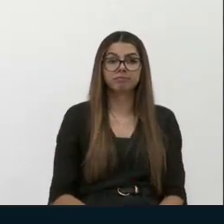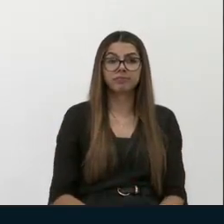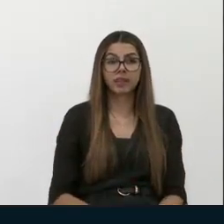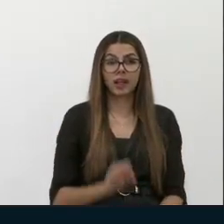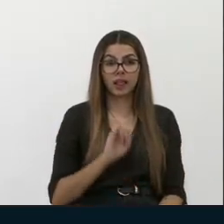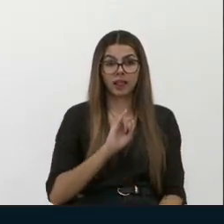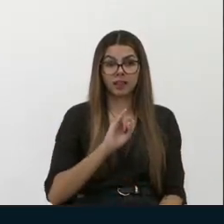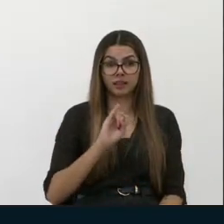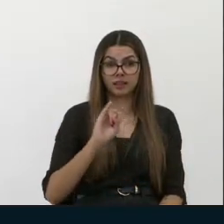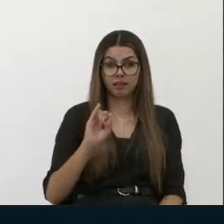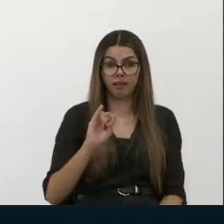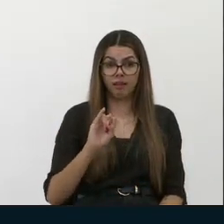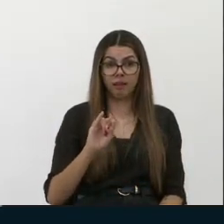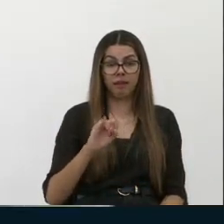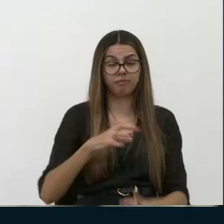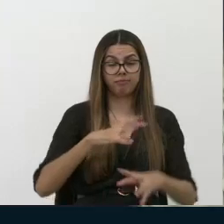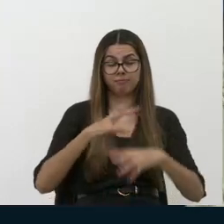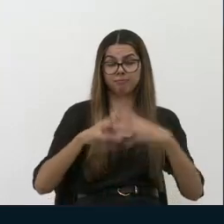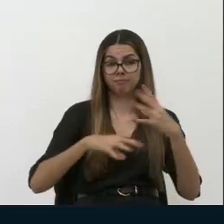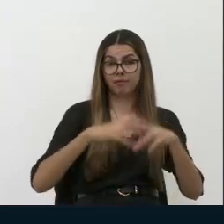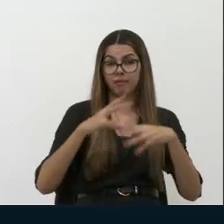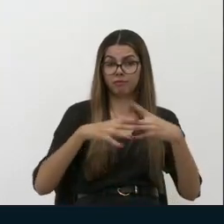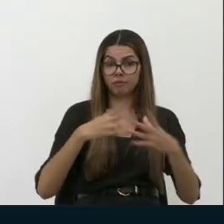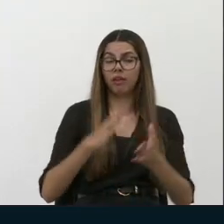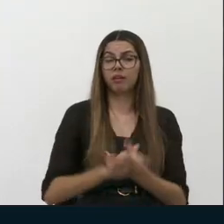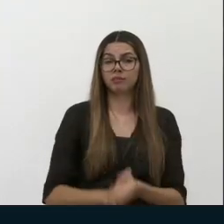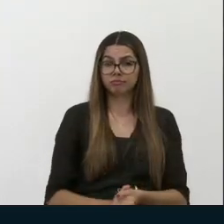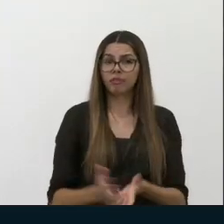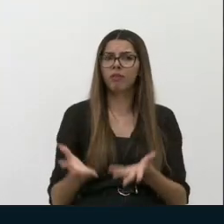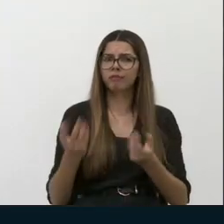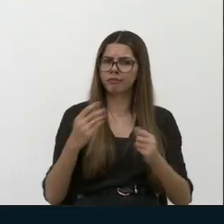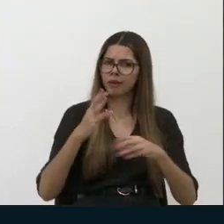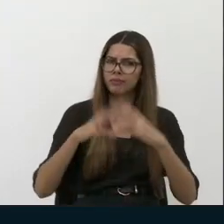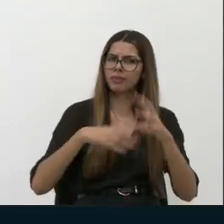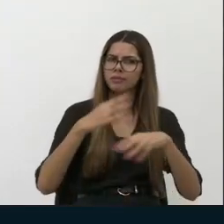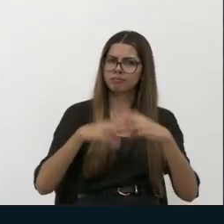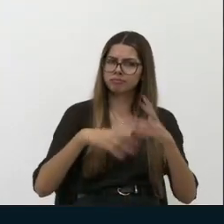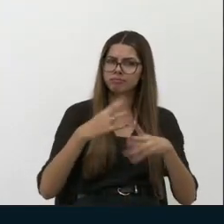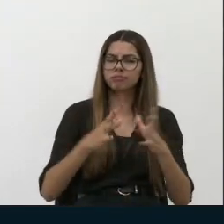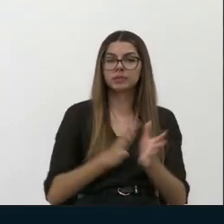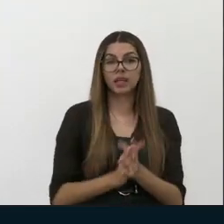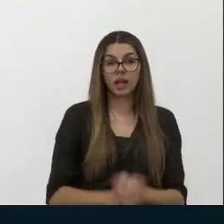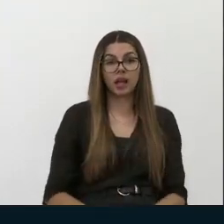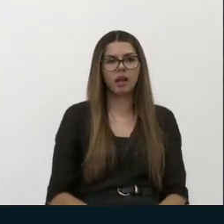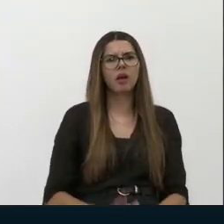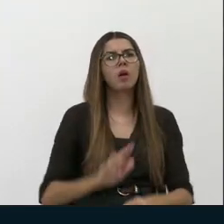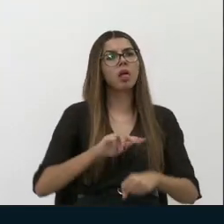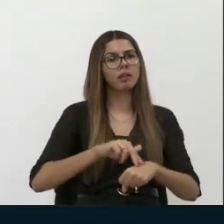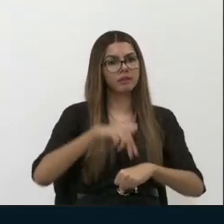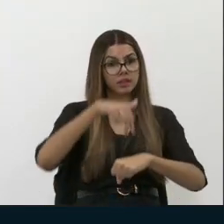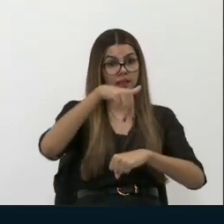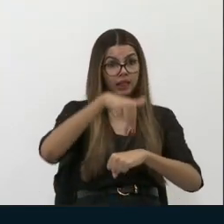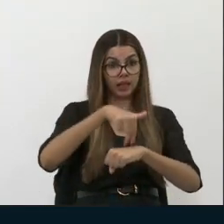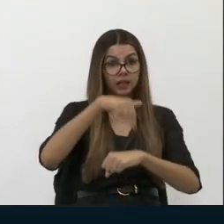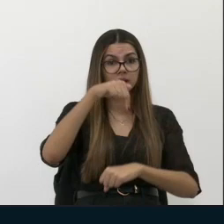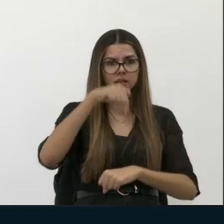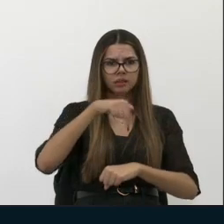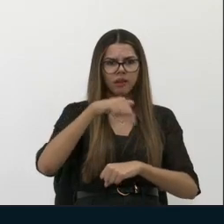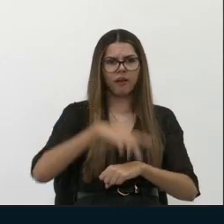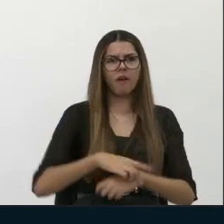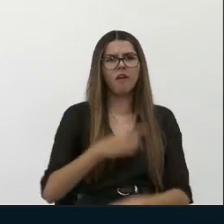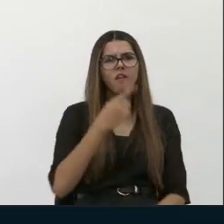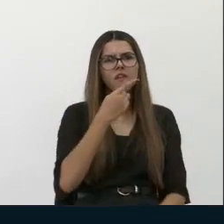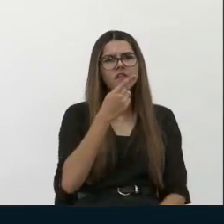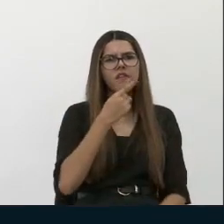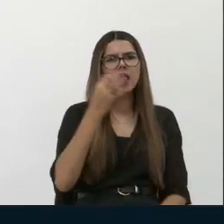é para bagunçar, então vamos bagunçar. Agora, quando vier aqui em cima, fale com